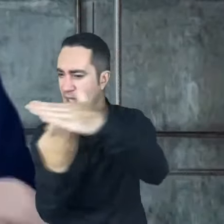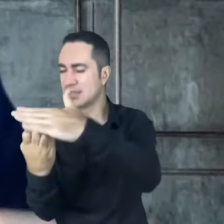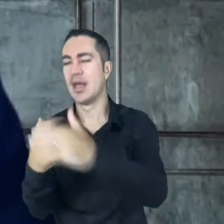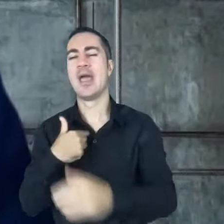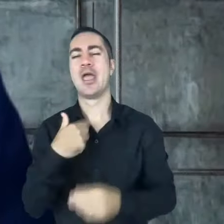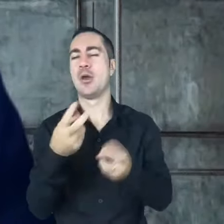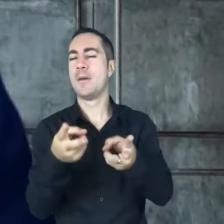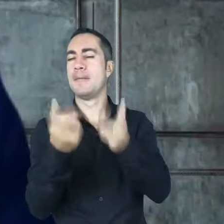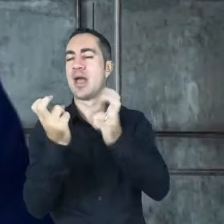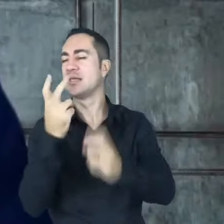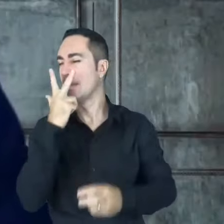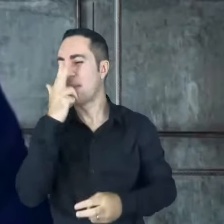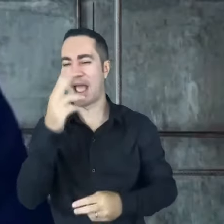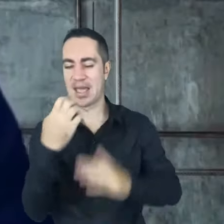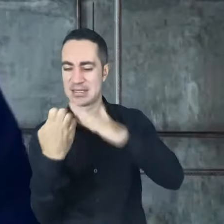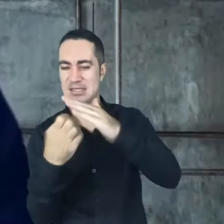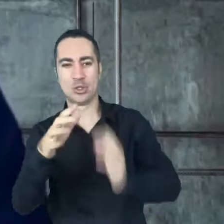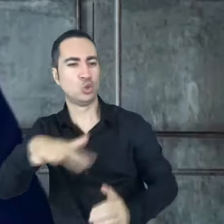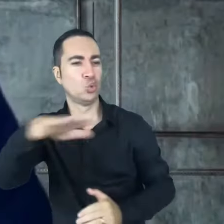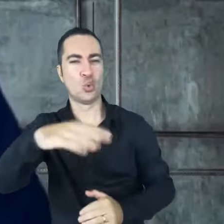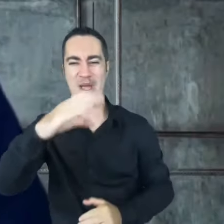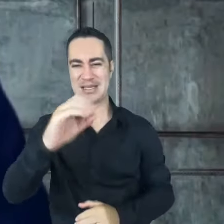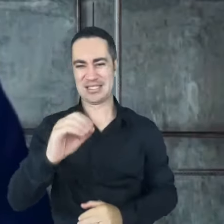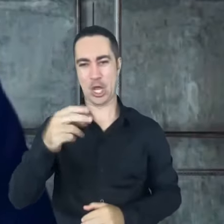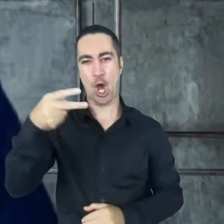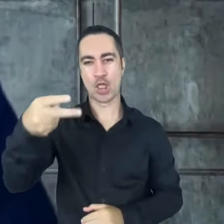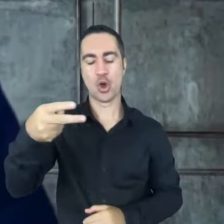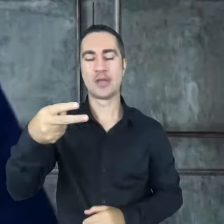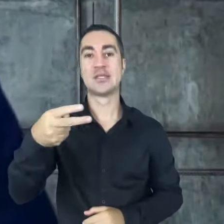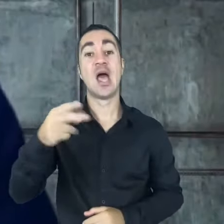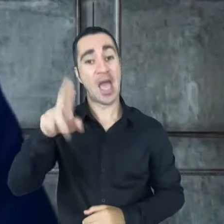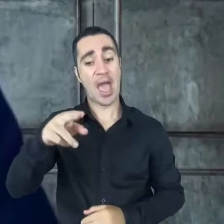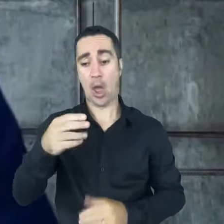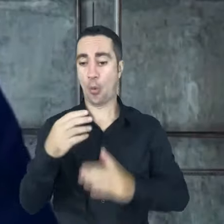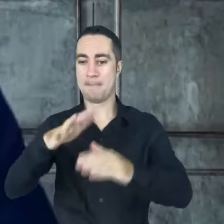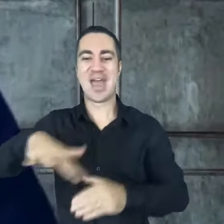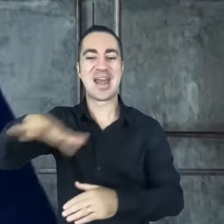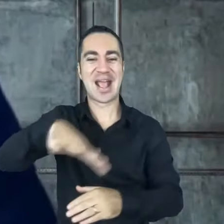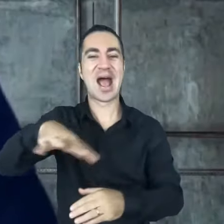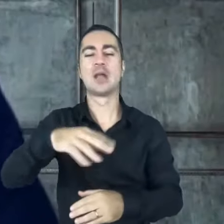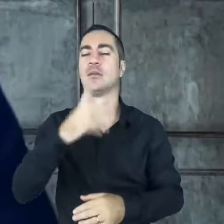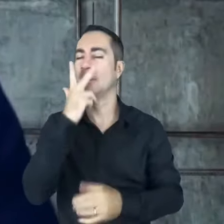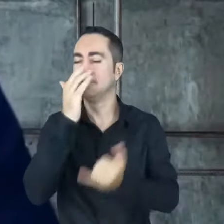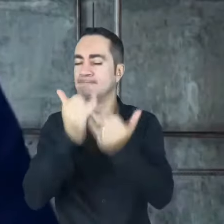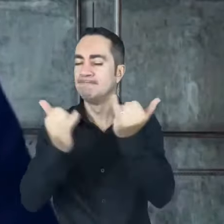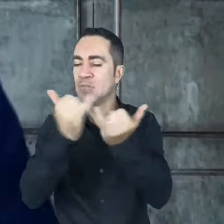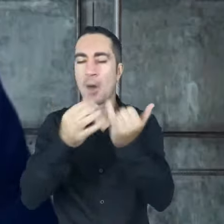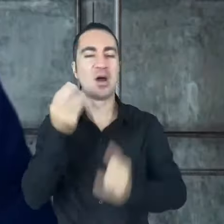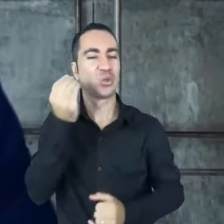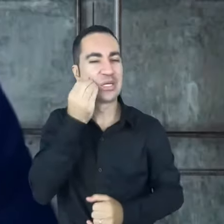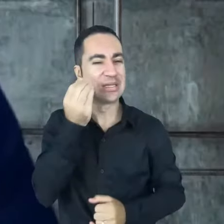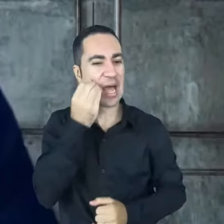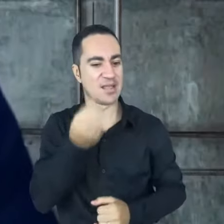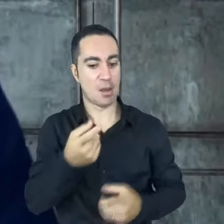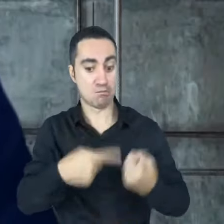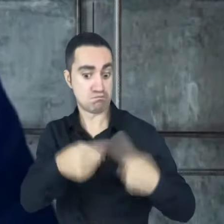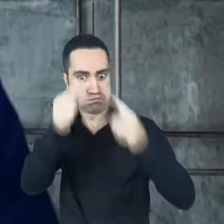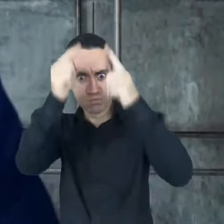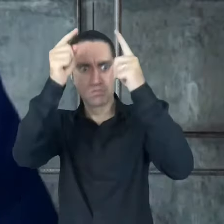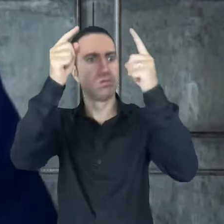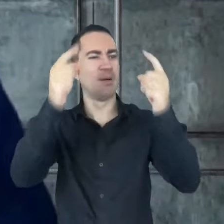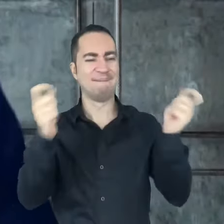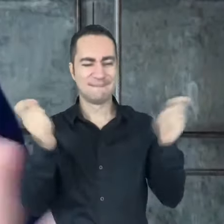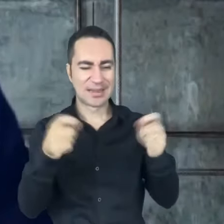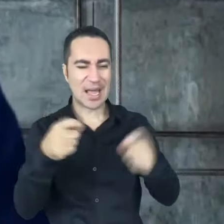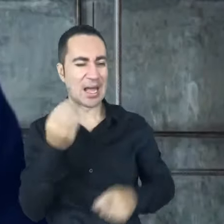panaceia, não é. Se pensa no mercado de carbono como sendo uma oportunidade inacreditável que vai fazer